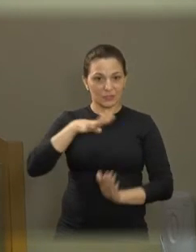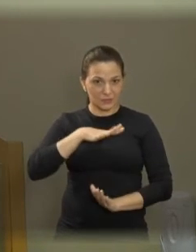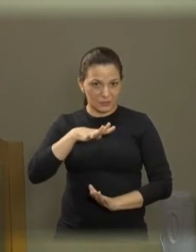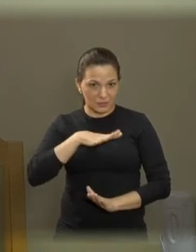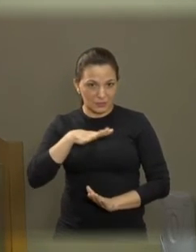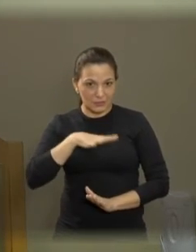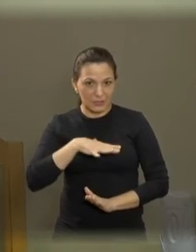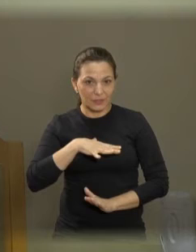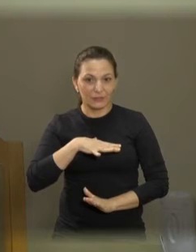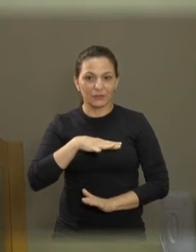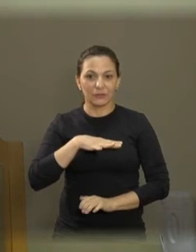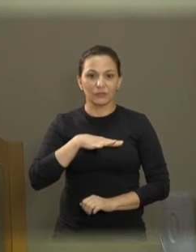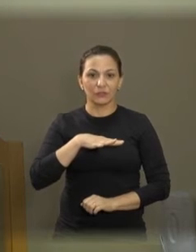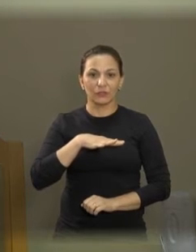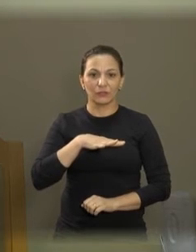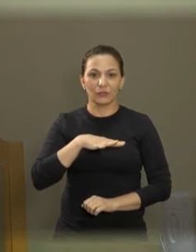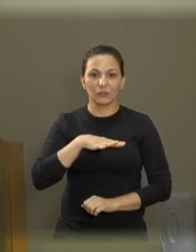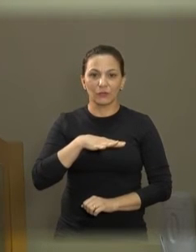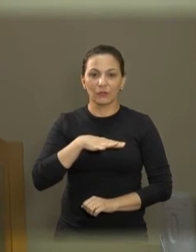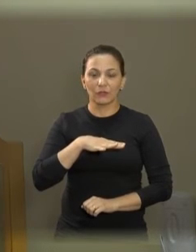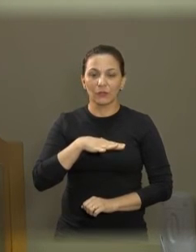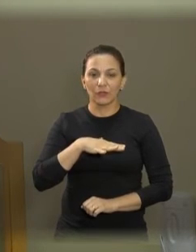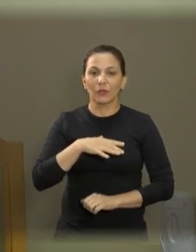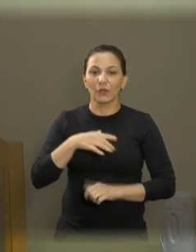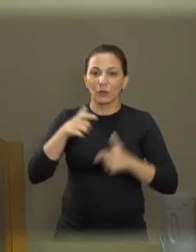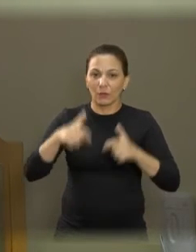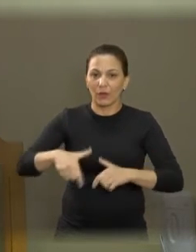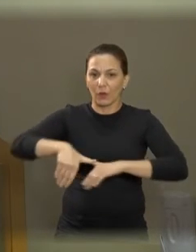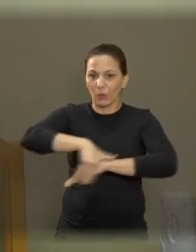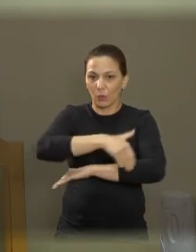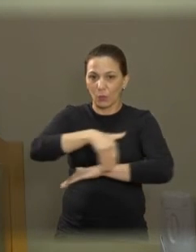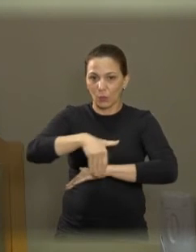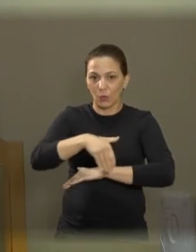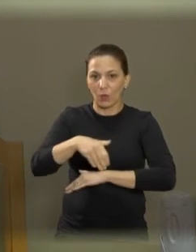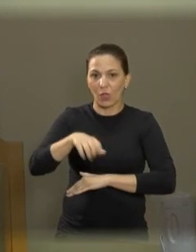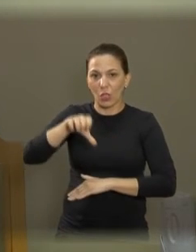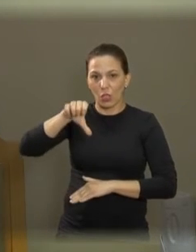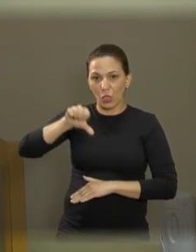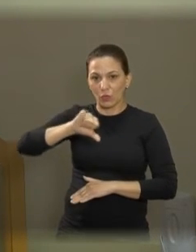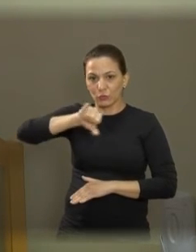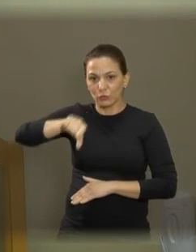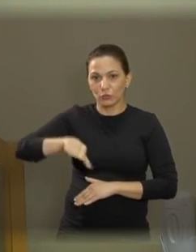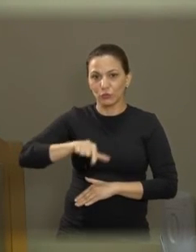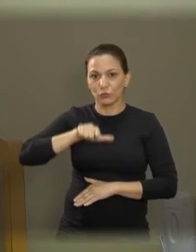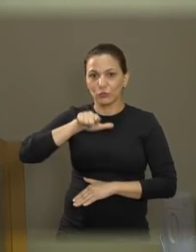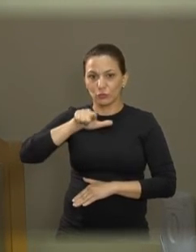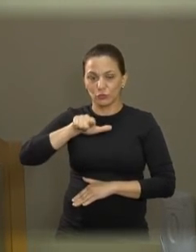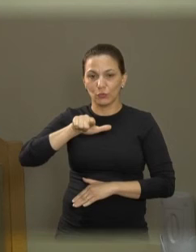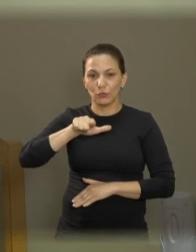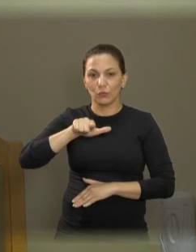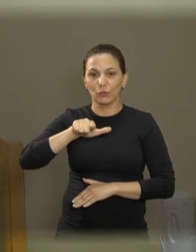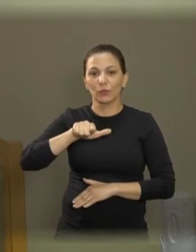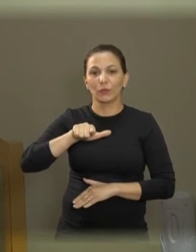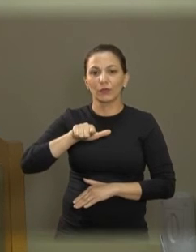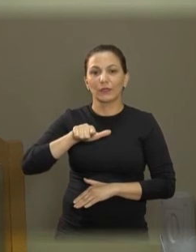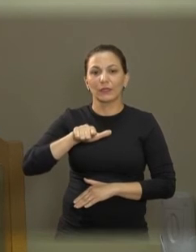Meu pai nasceu na Rua 9 de Julho, casa número 1, em